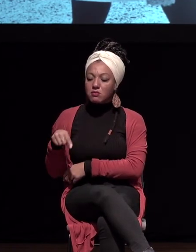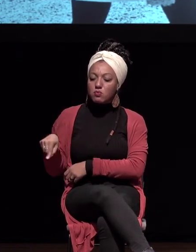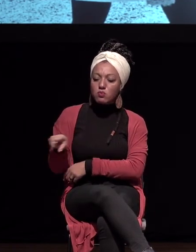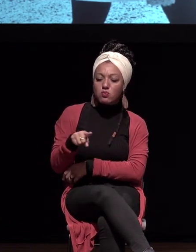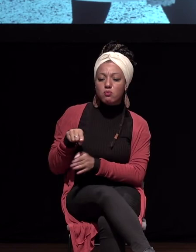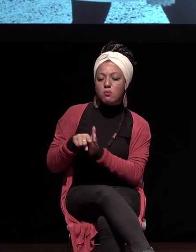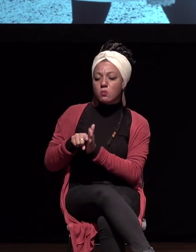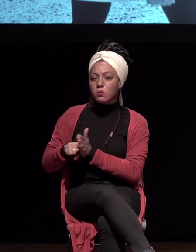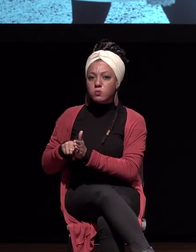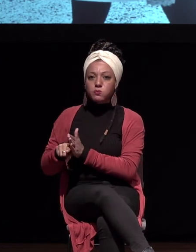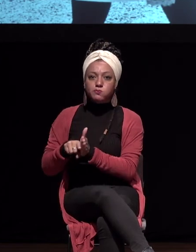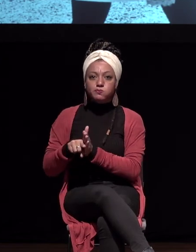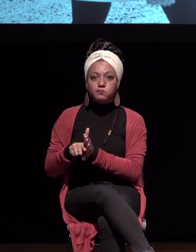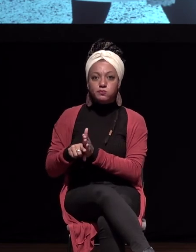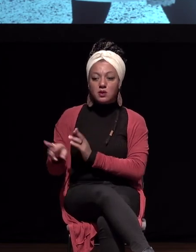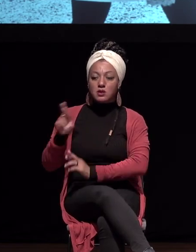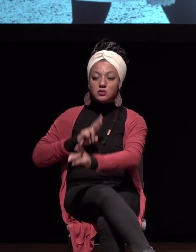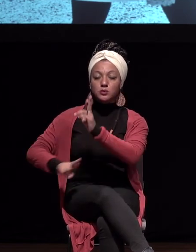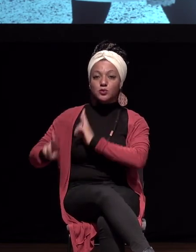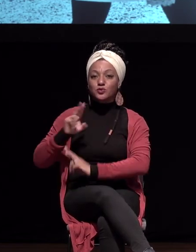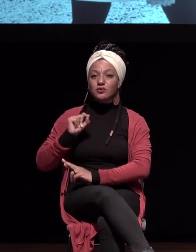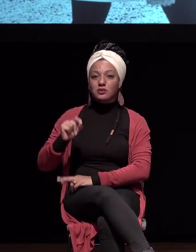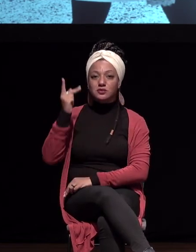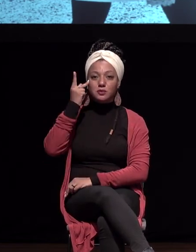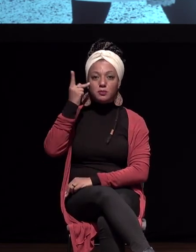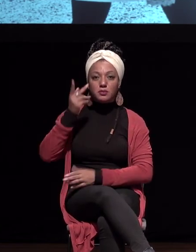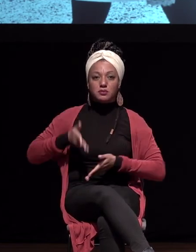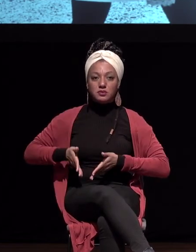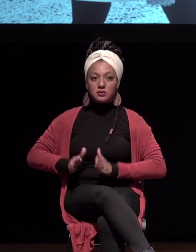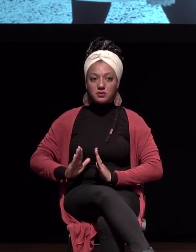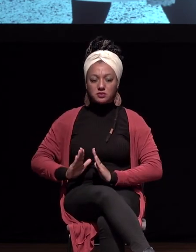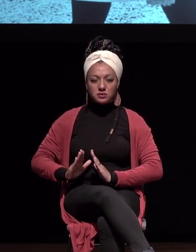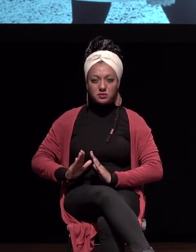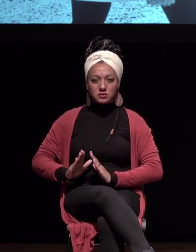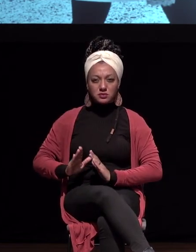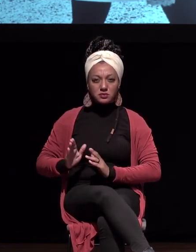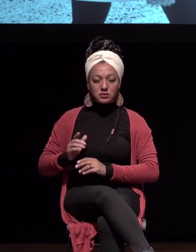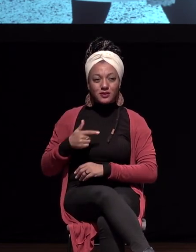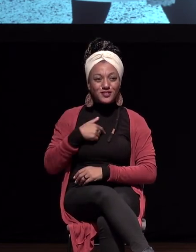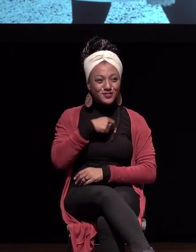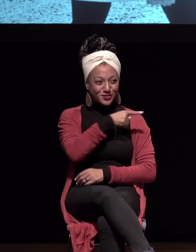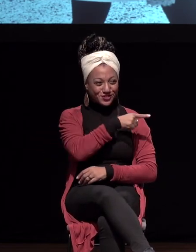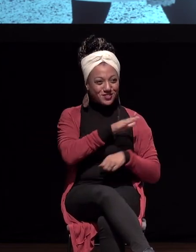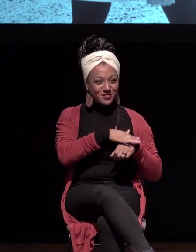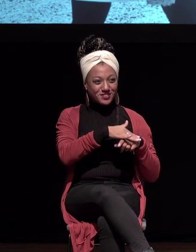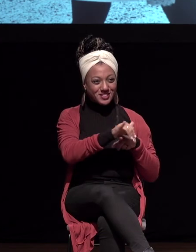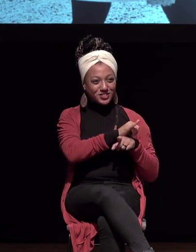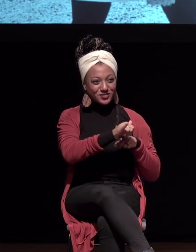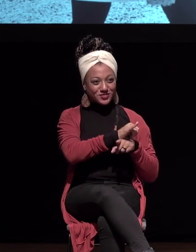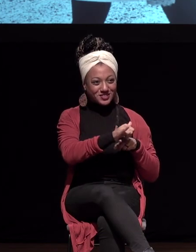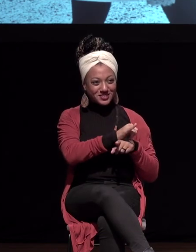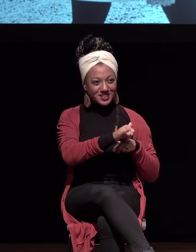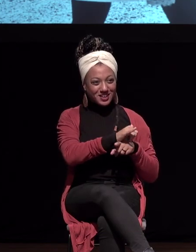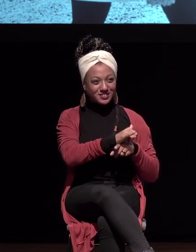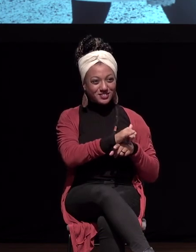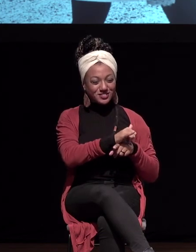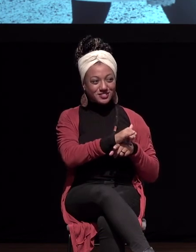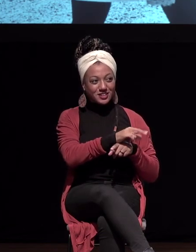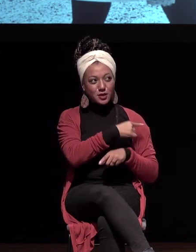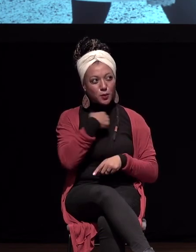maioria se diz de São Paulo. E aí você fez esse exercício com a colega e eu fiquei pensando,